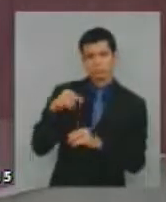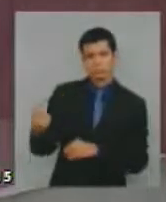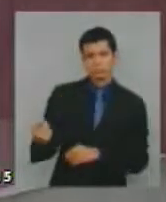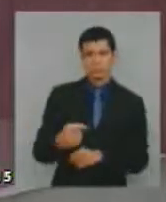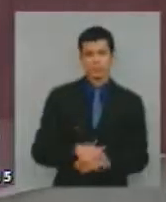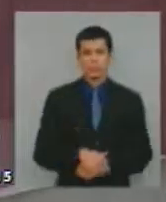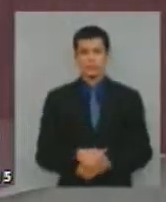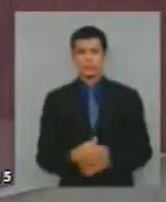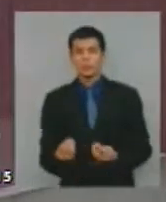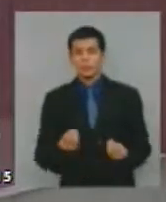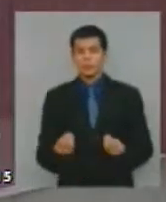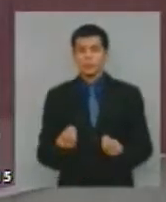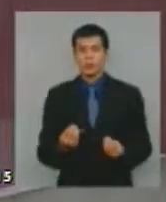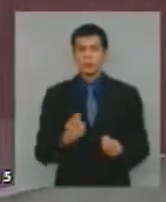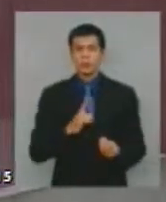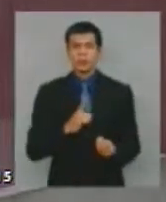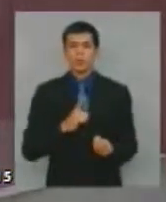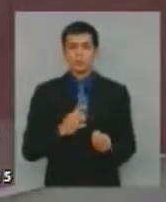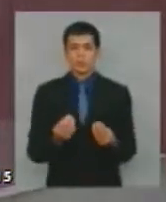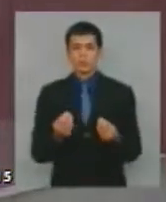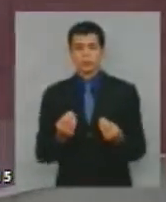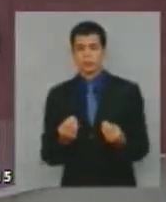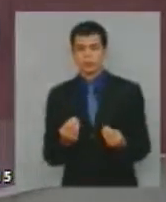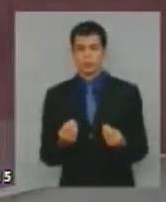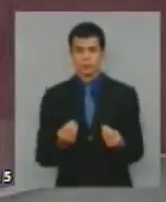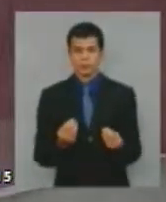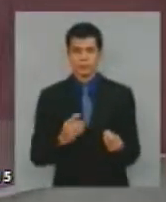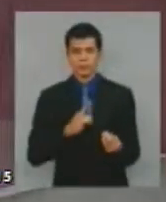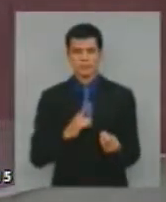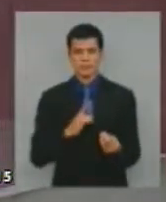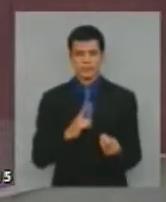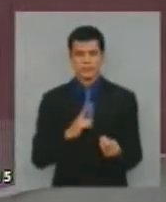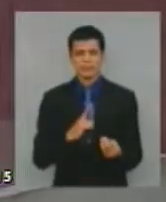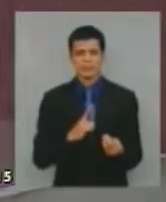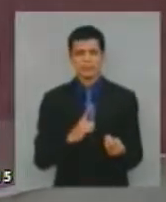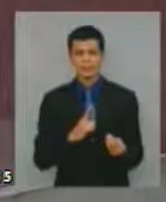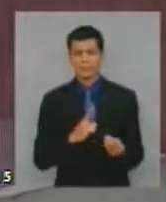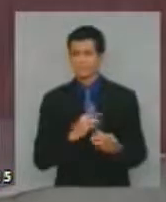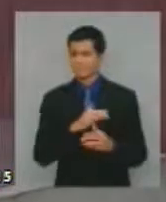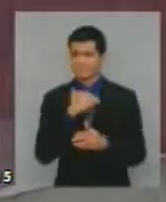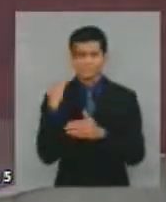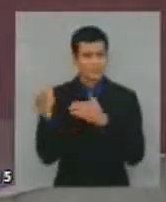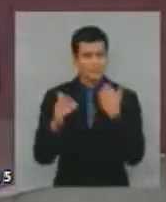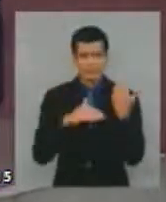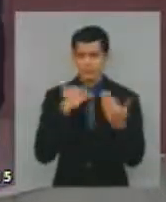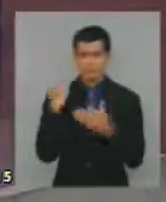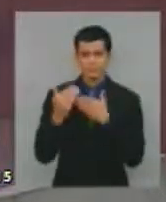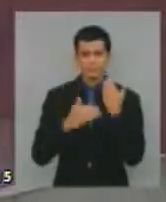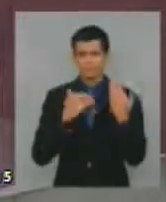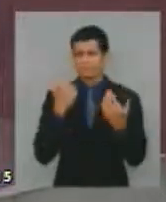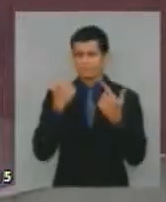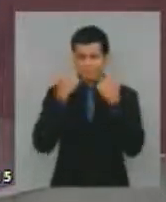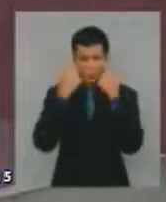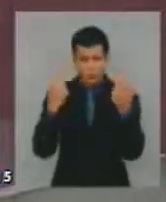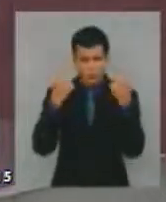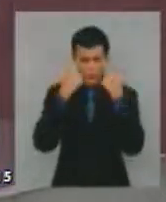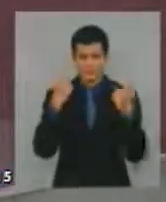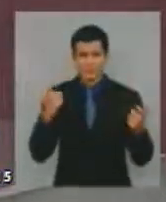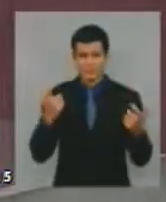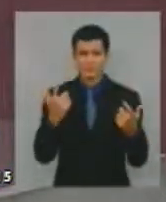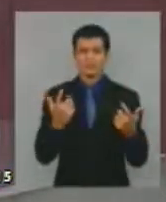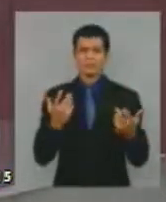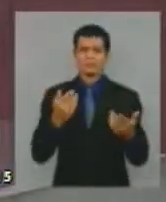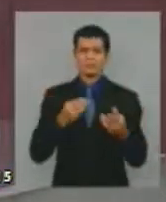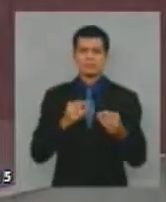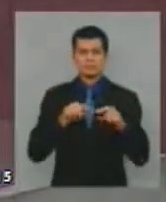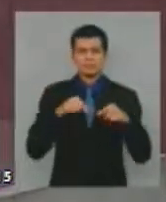uma ampliação absurda da mortalidade por violência envolvendo jovens. Mas a coisa é um